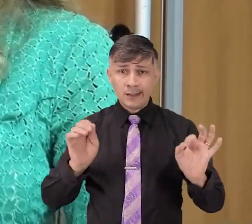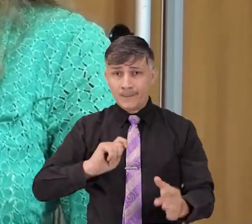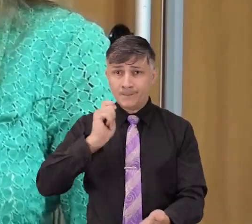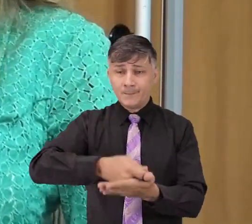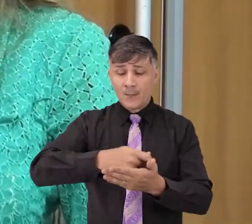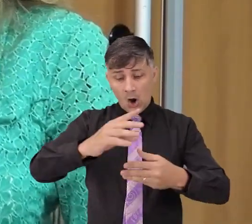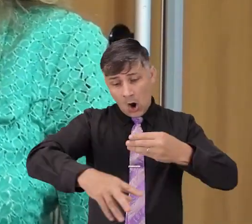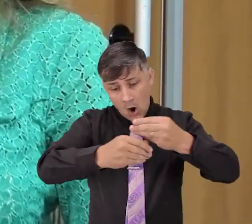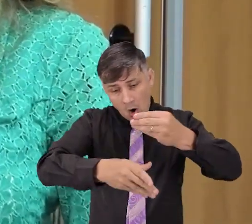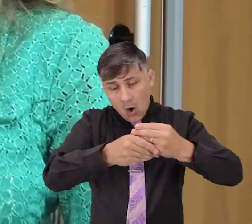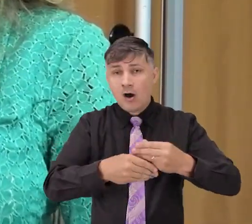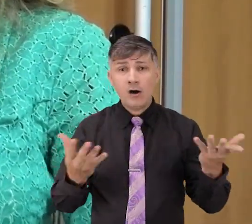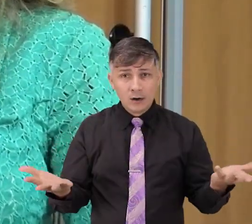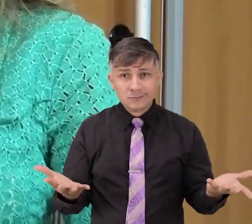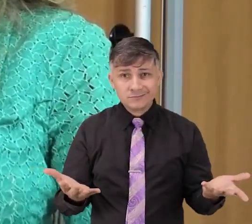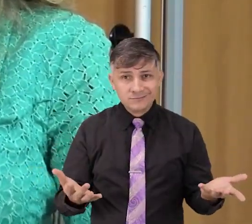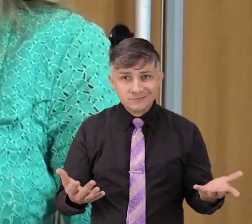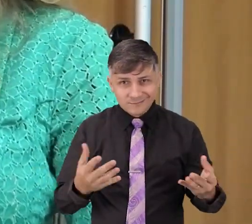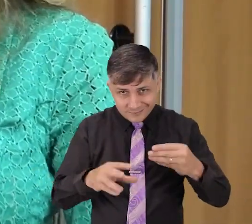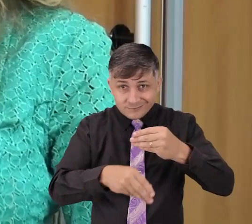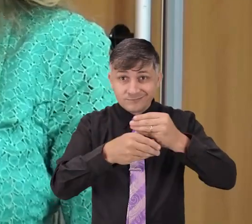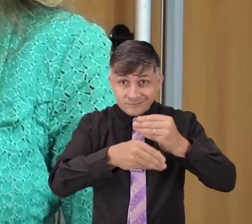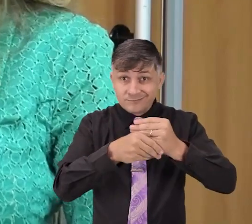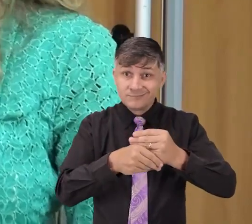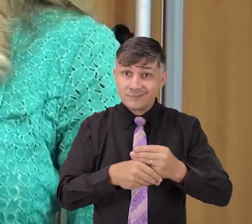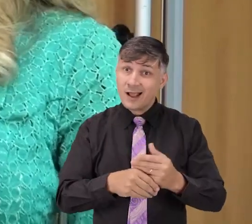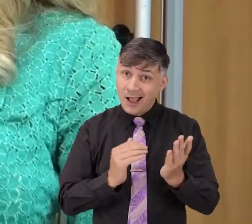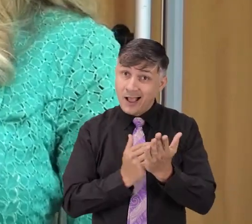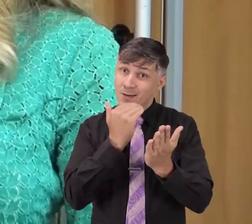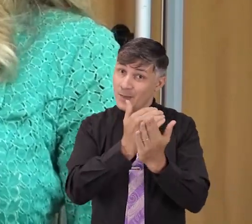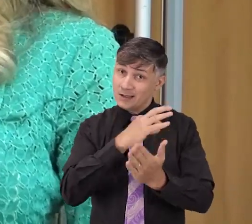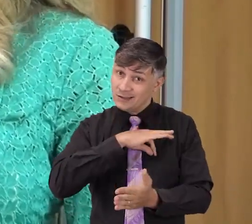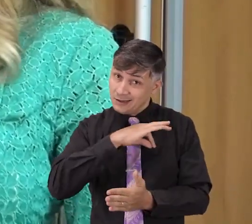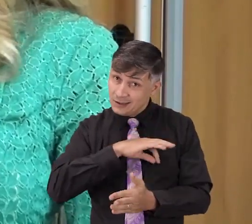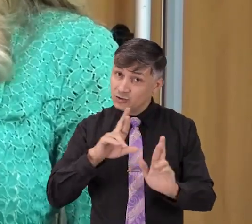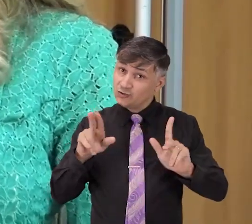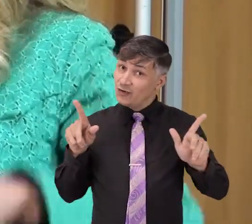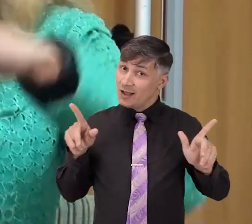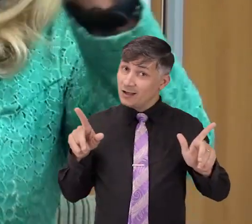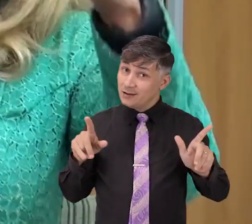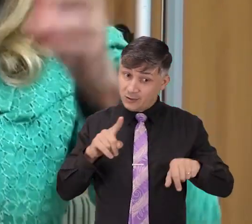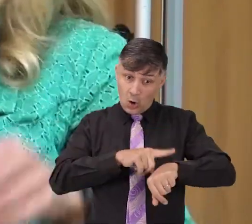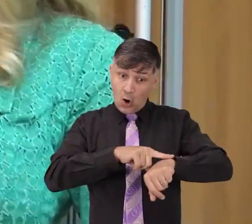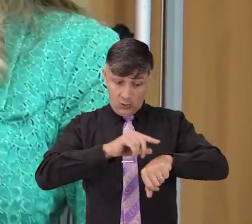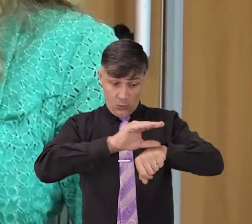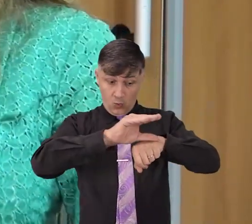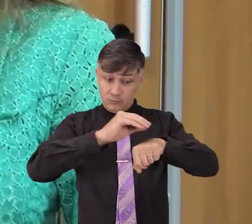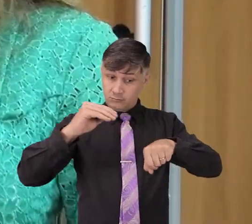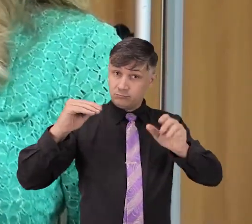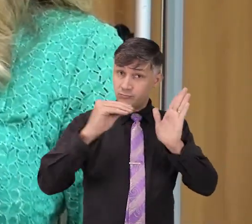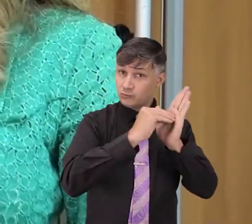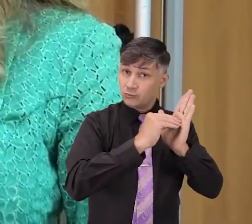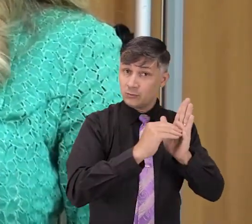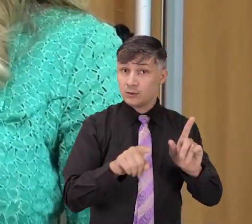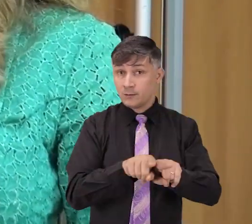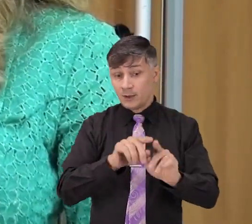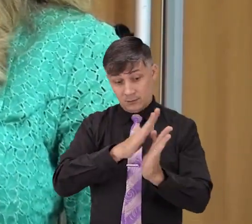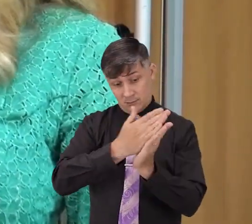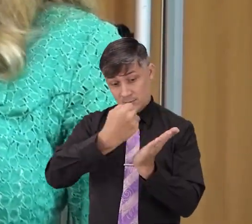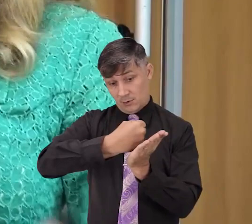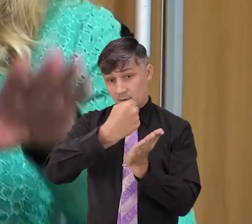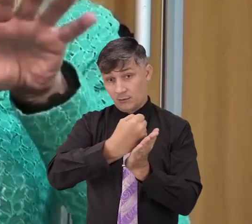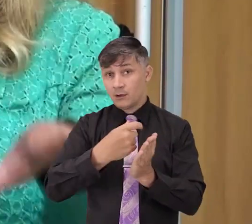com X%, com acréscimo, uhum. Entendeu? Com acréscimo diferenciado do que está na Constituição, do que está na